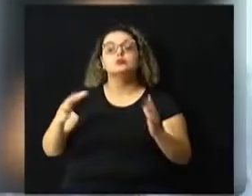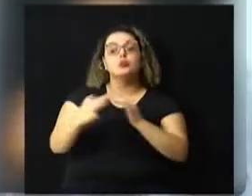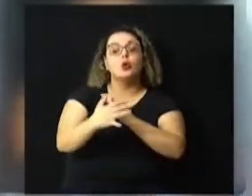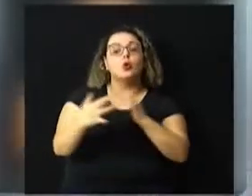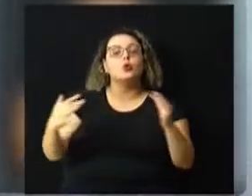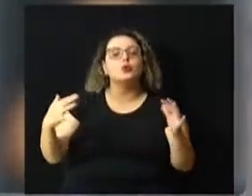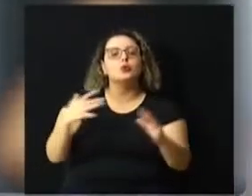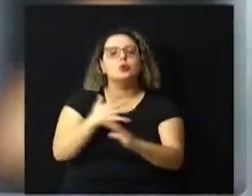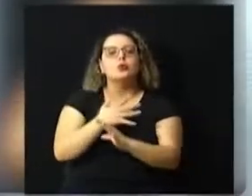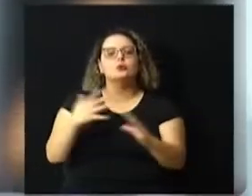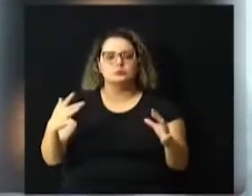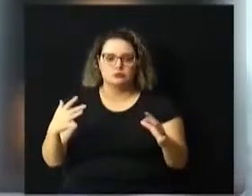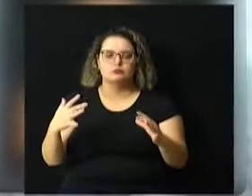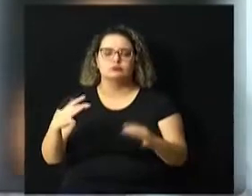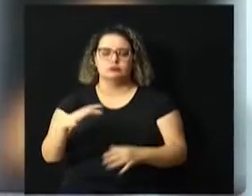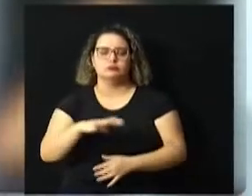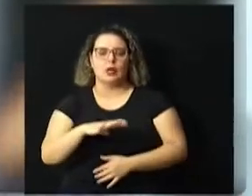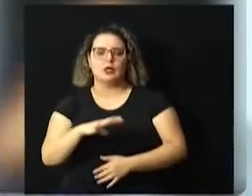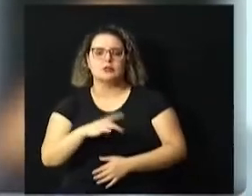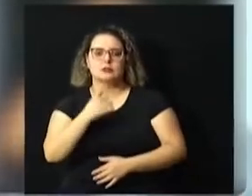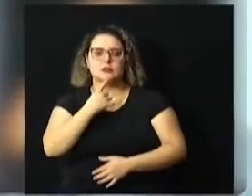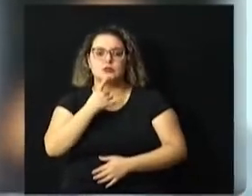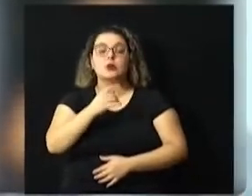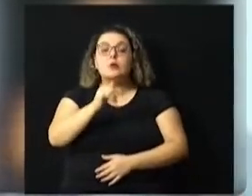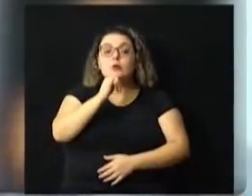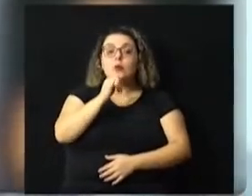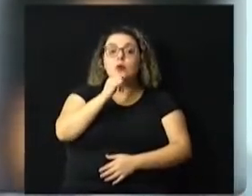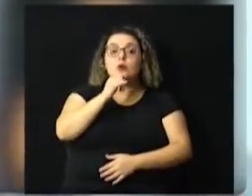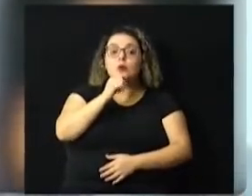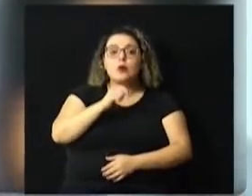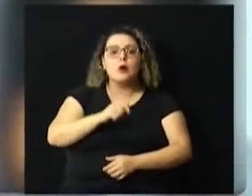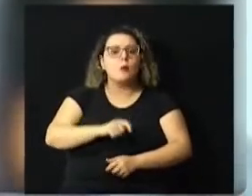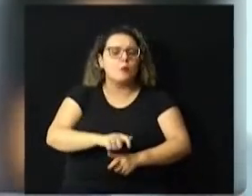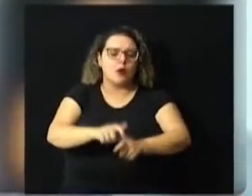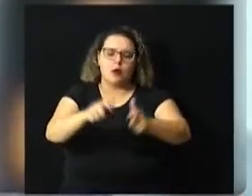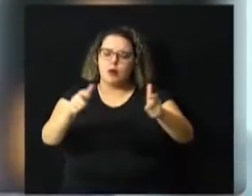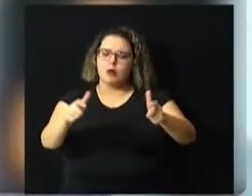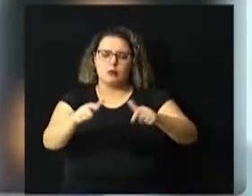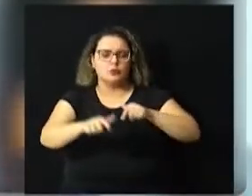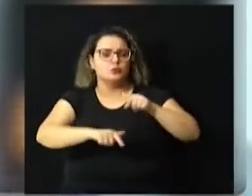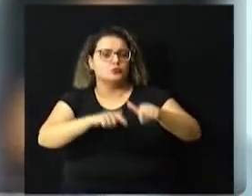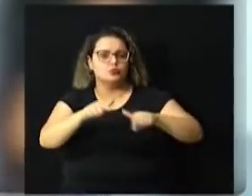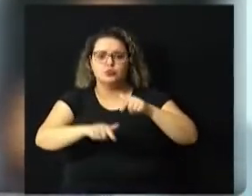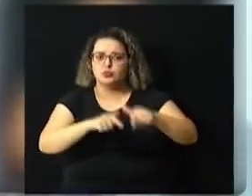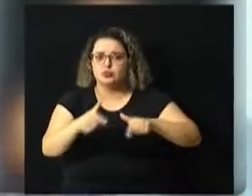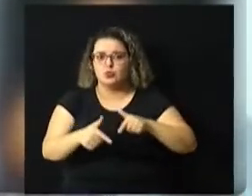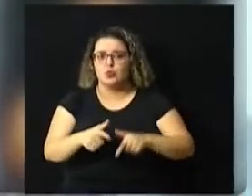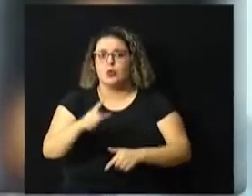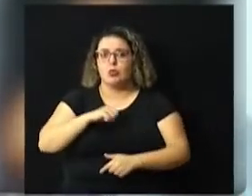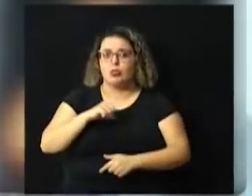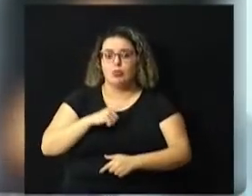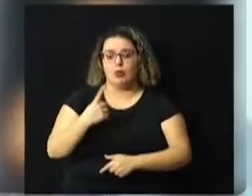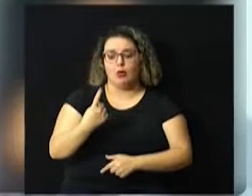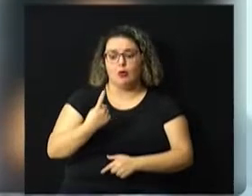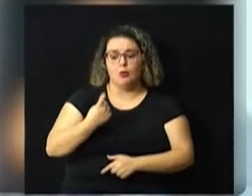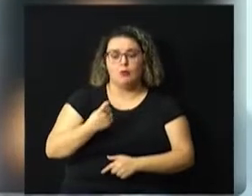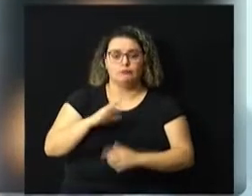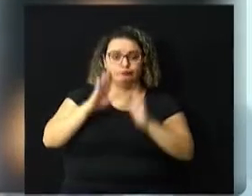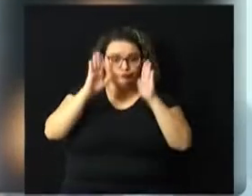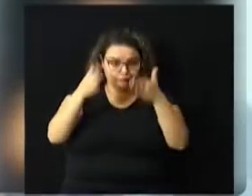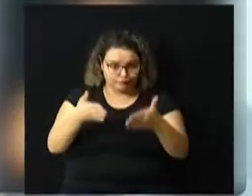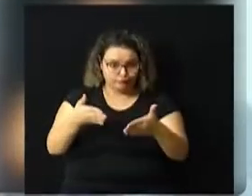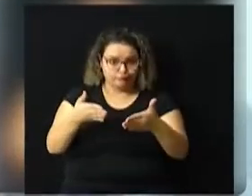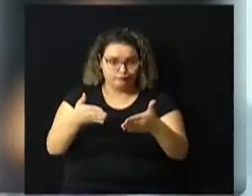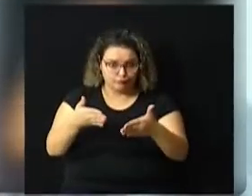Nós temos o exemplo hoje na cidade de Campinas que muitos trabalhadores hoje têm o seu ganho único